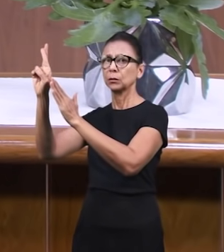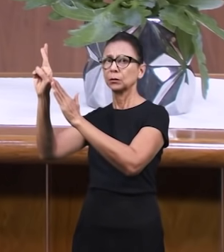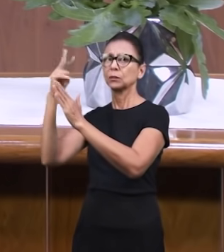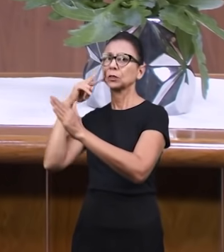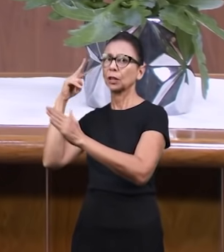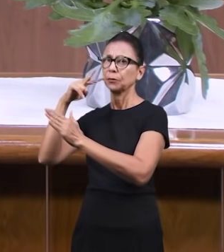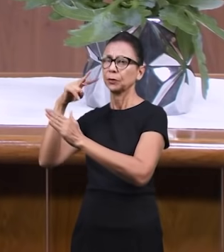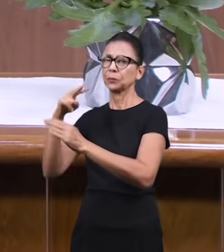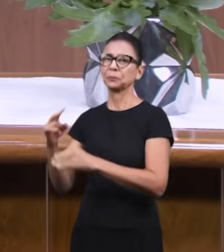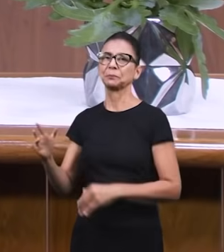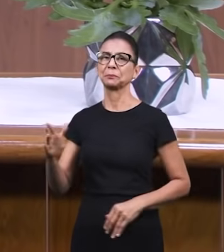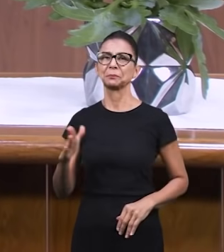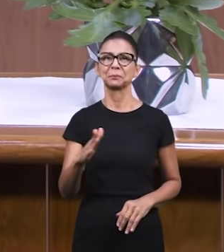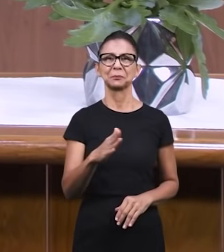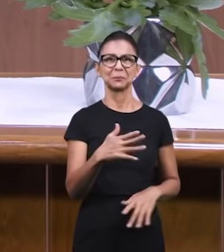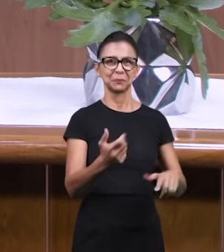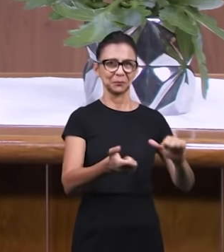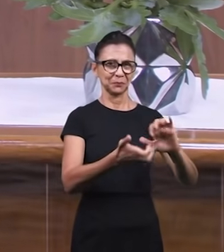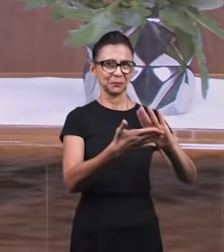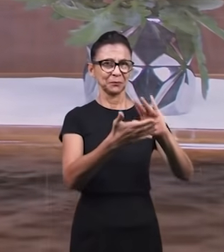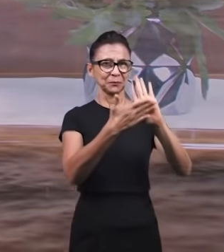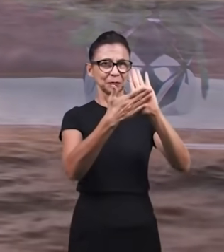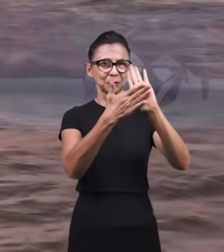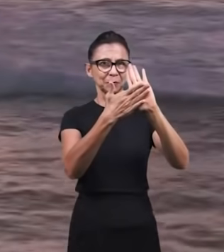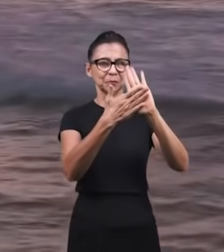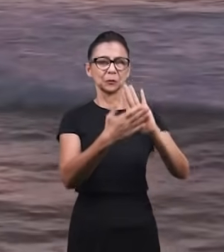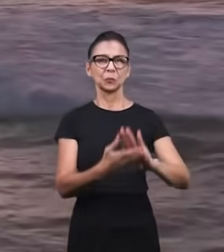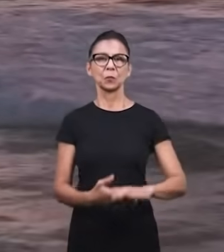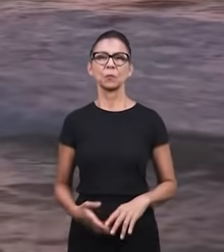Nós vamos cantar mais um louvor nesse instante.